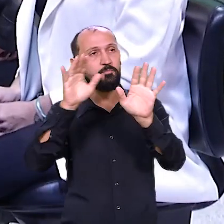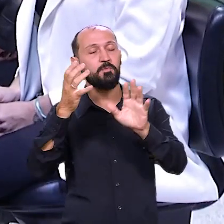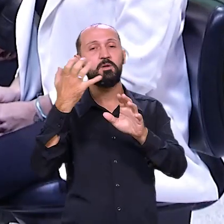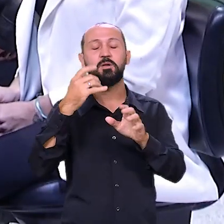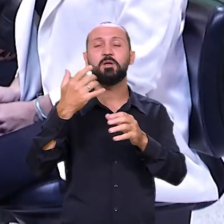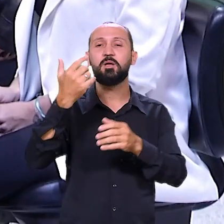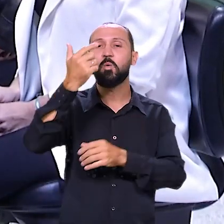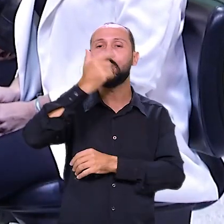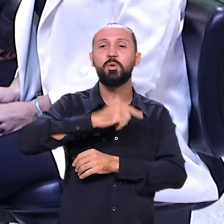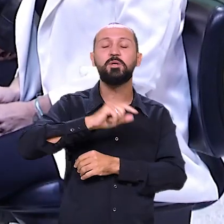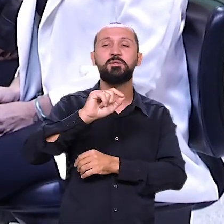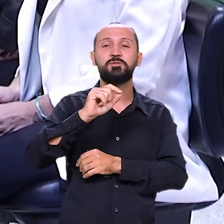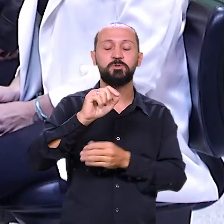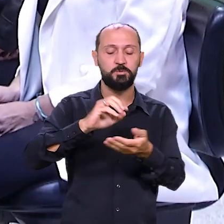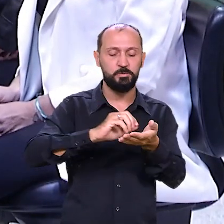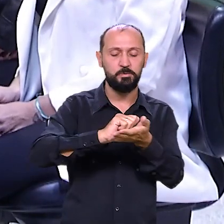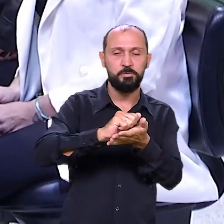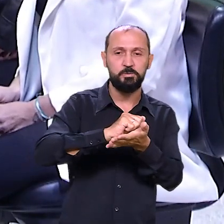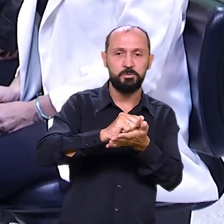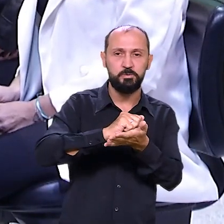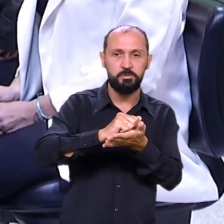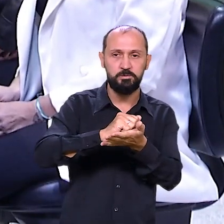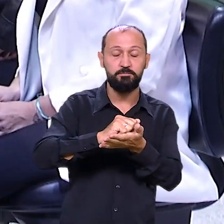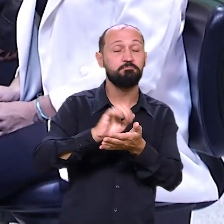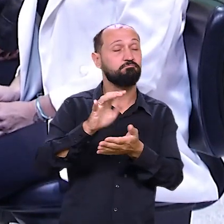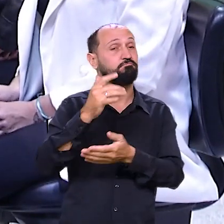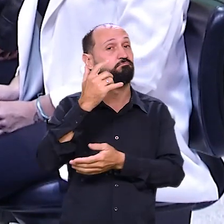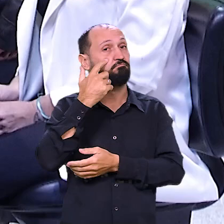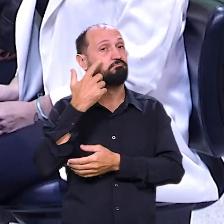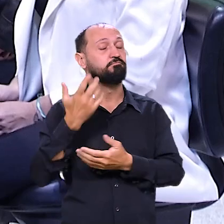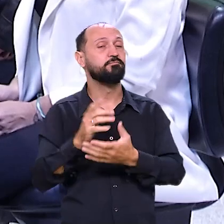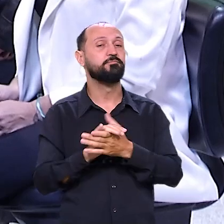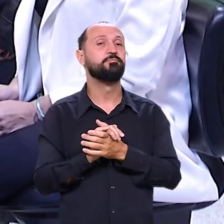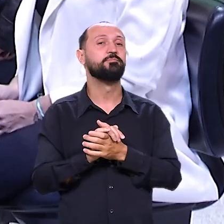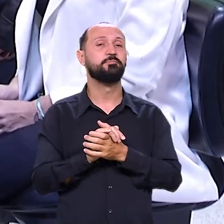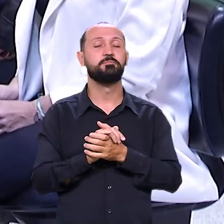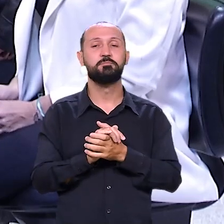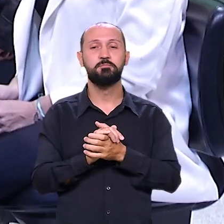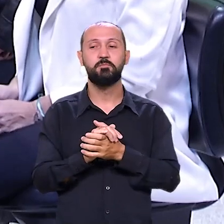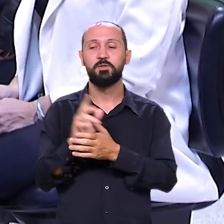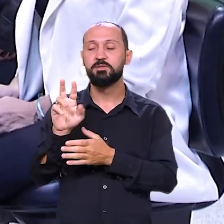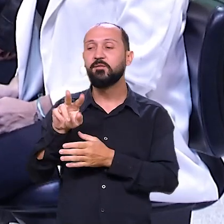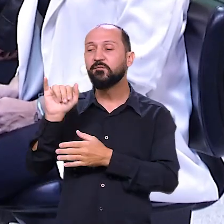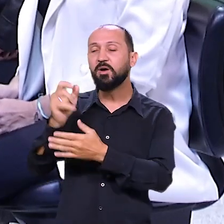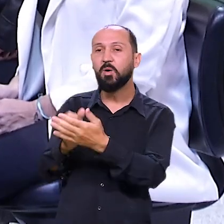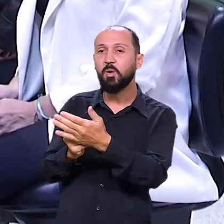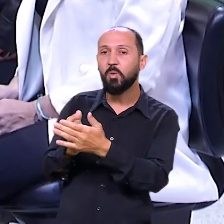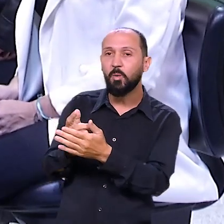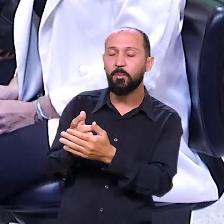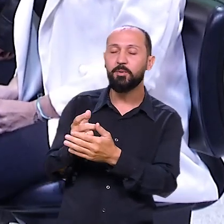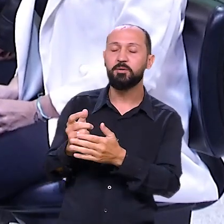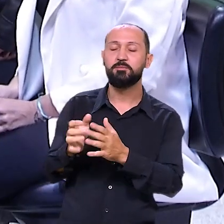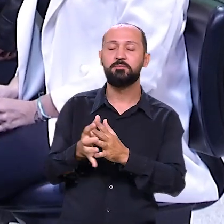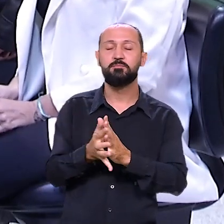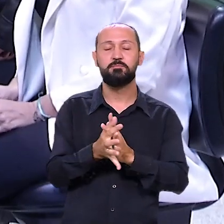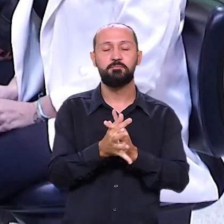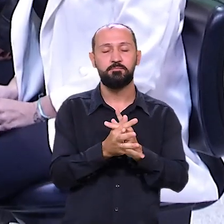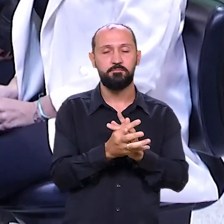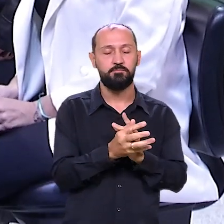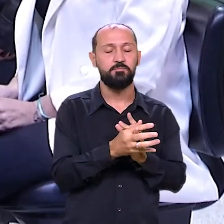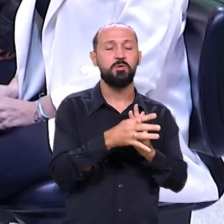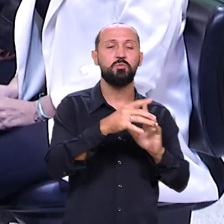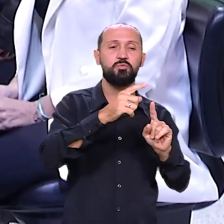quer comer um queijo parmesão ralado. Aí você vai lá comprar e tem um